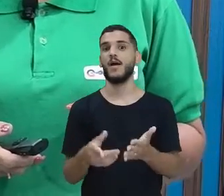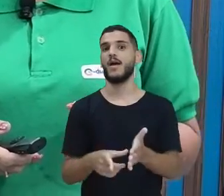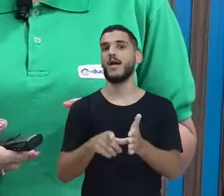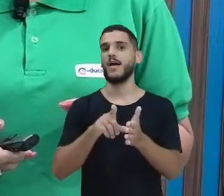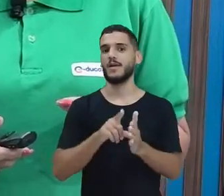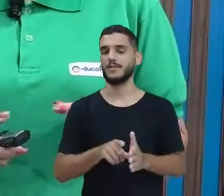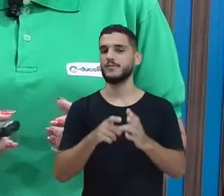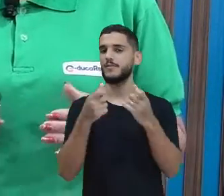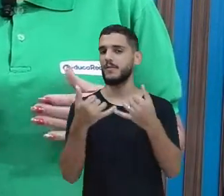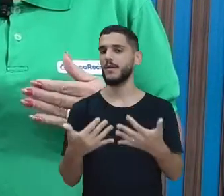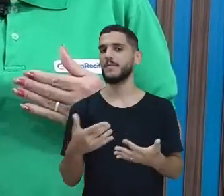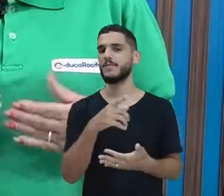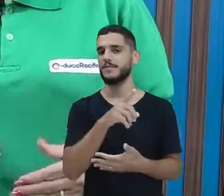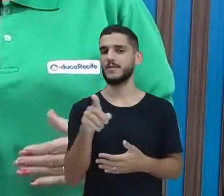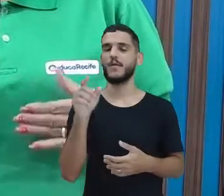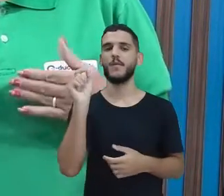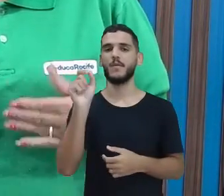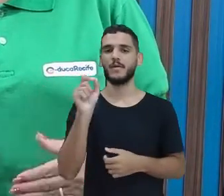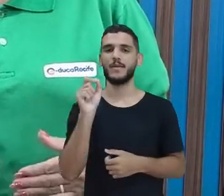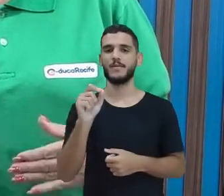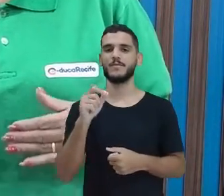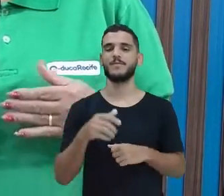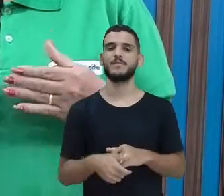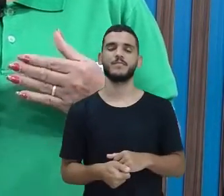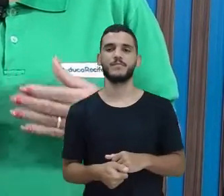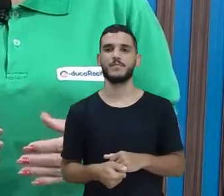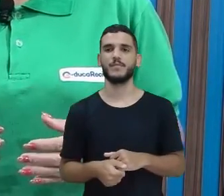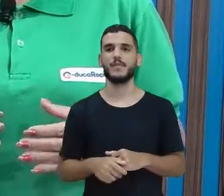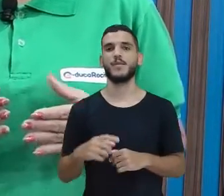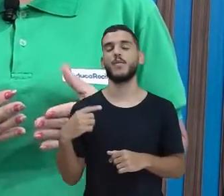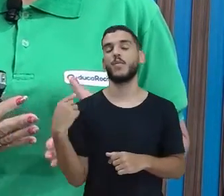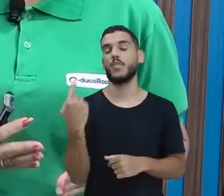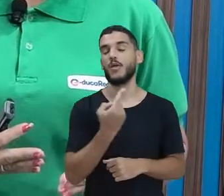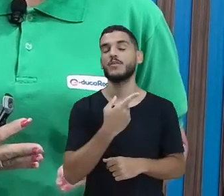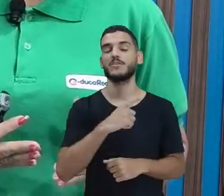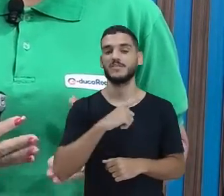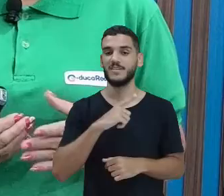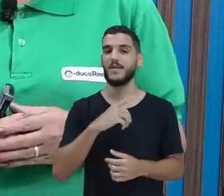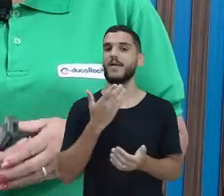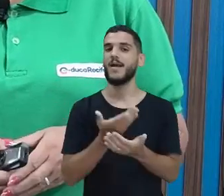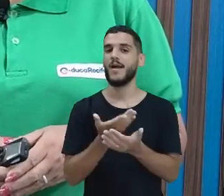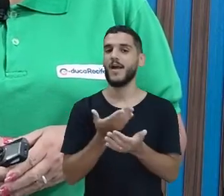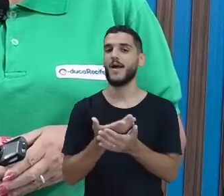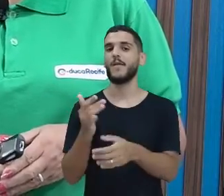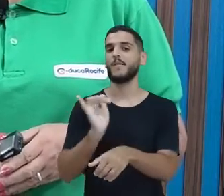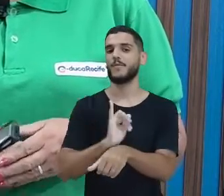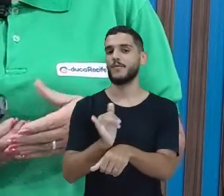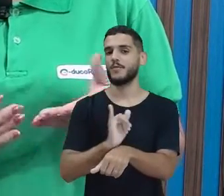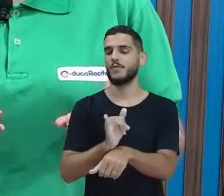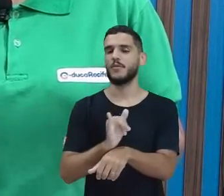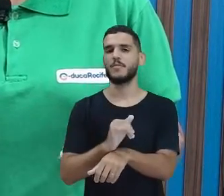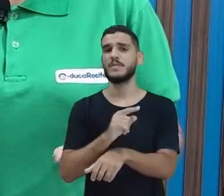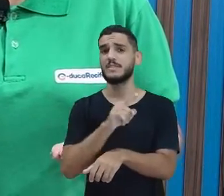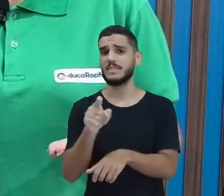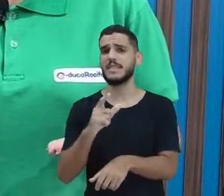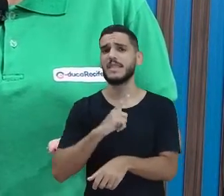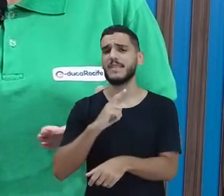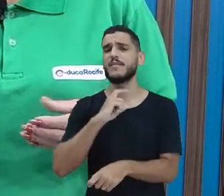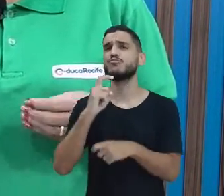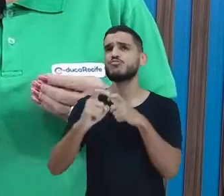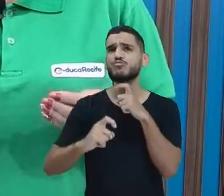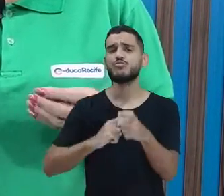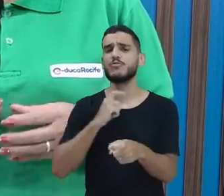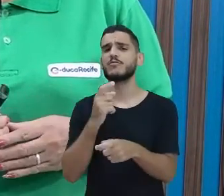dizer para vocês que nós estamos com essa aula no YouTube, assim que terminar. Se você tiver alguma